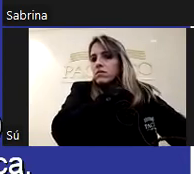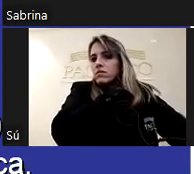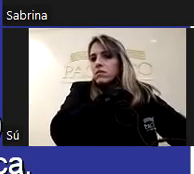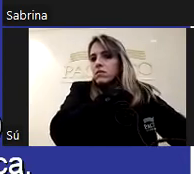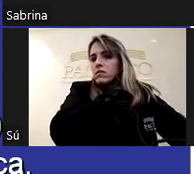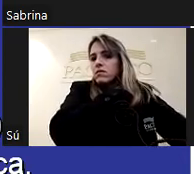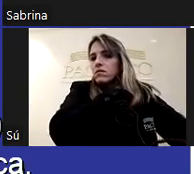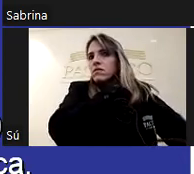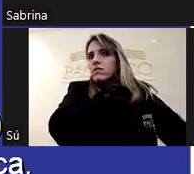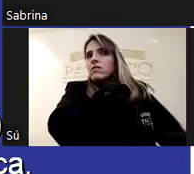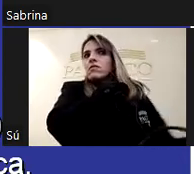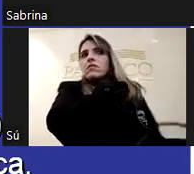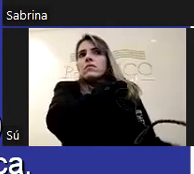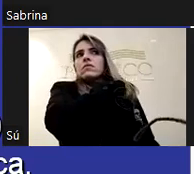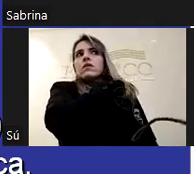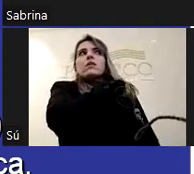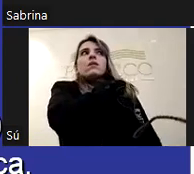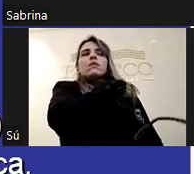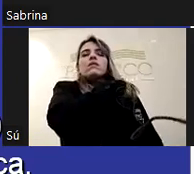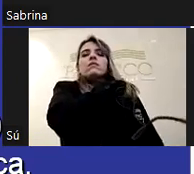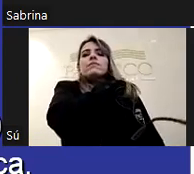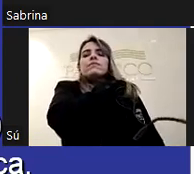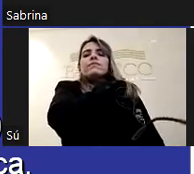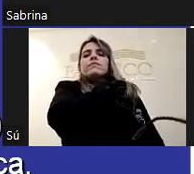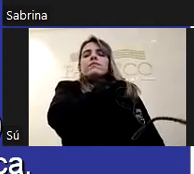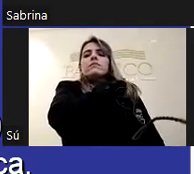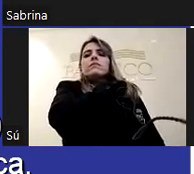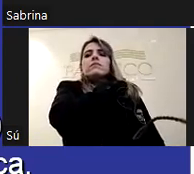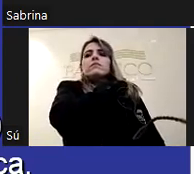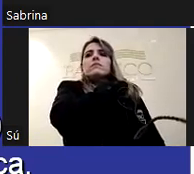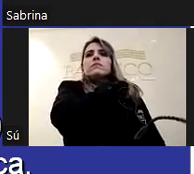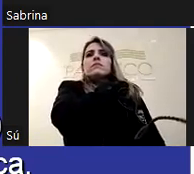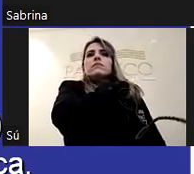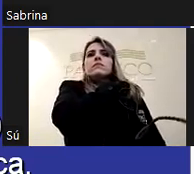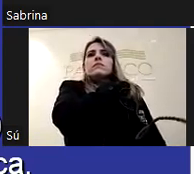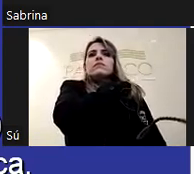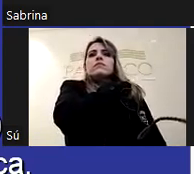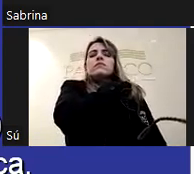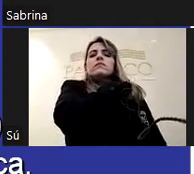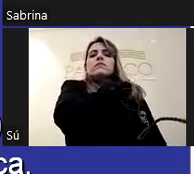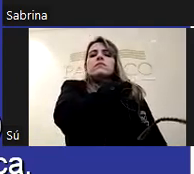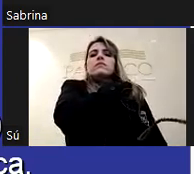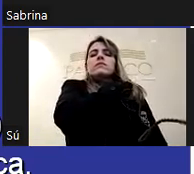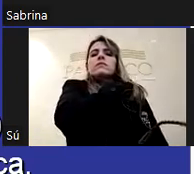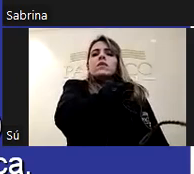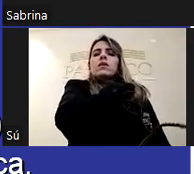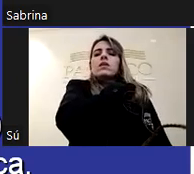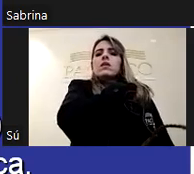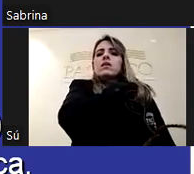Uma convivência conjugal frustrante, aquela convivência conjugal em que só entra em